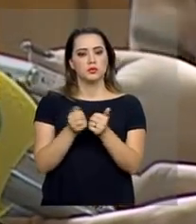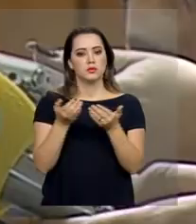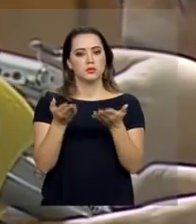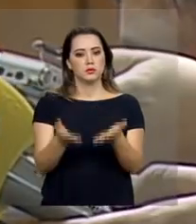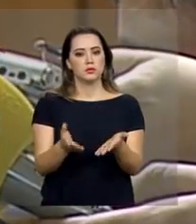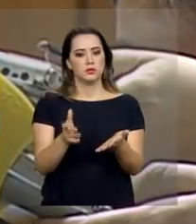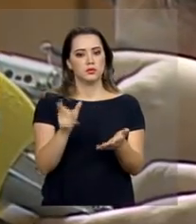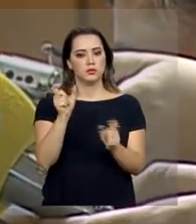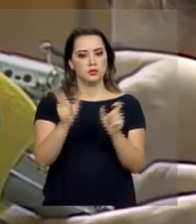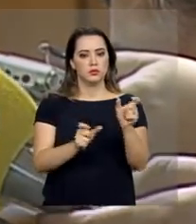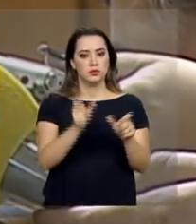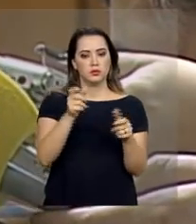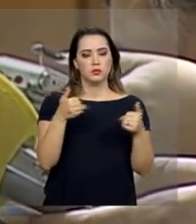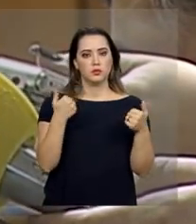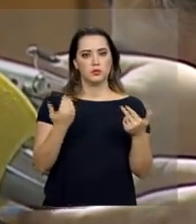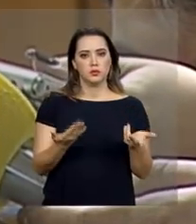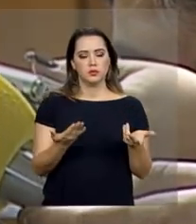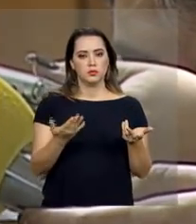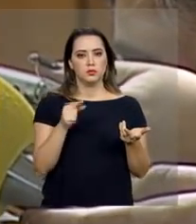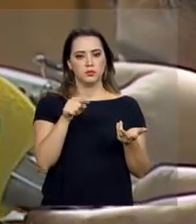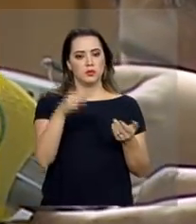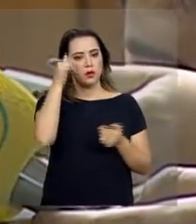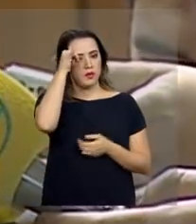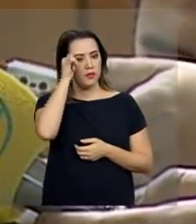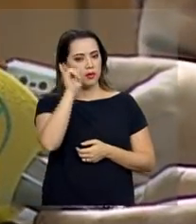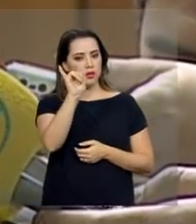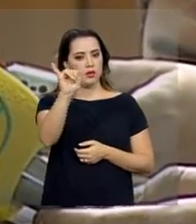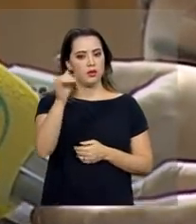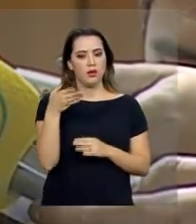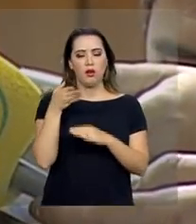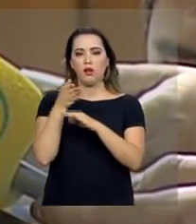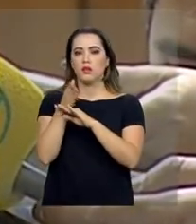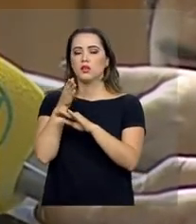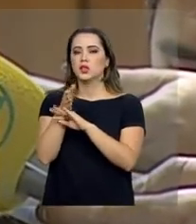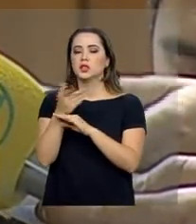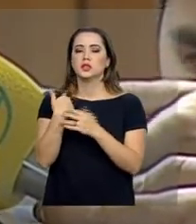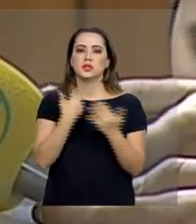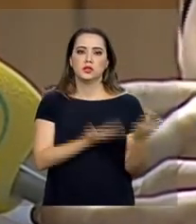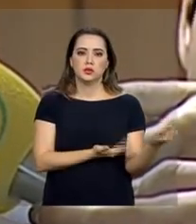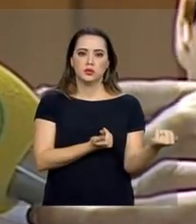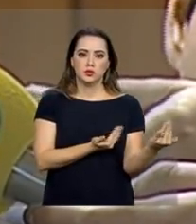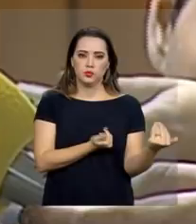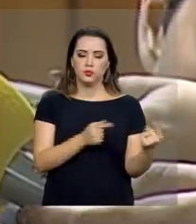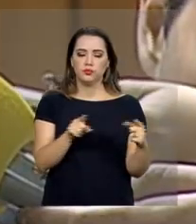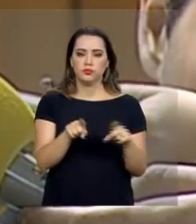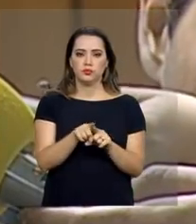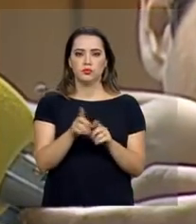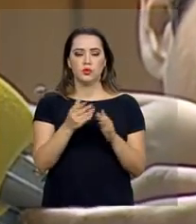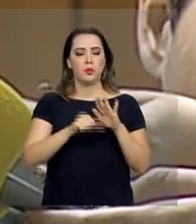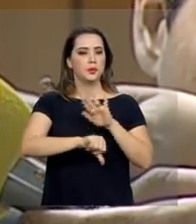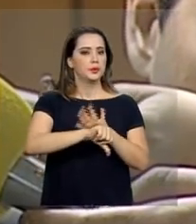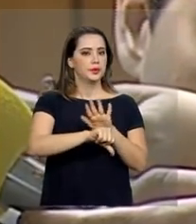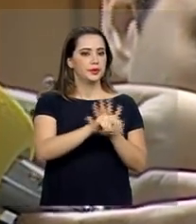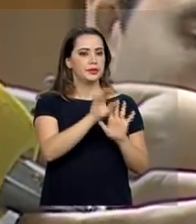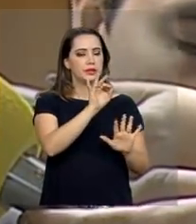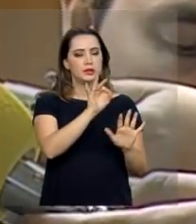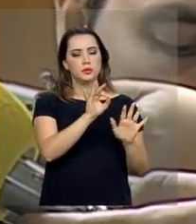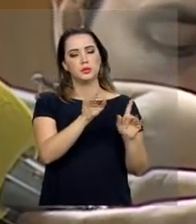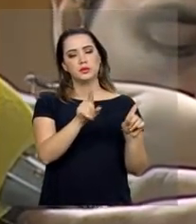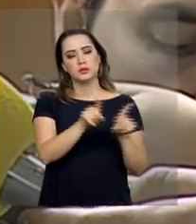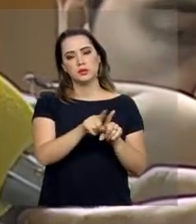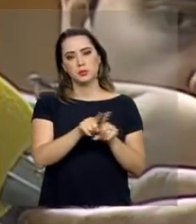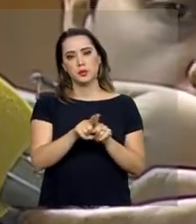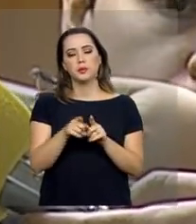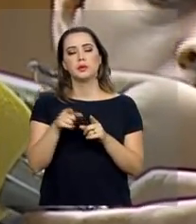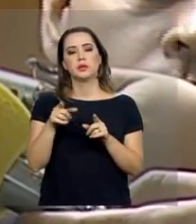tanto para evitar a ida de futuro de jovens para a criminalidade como